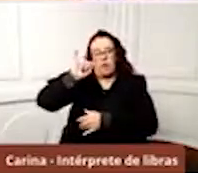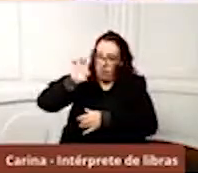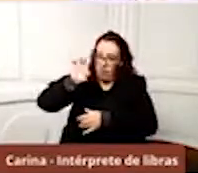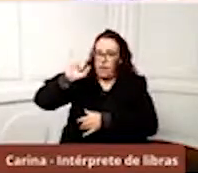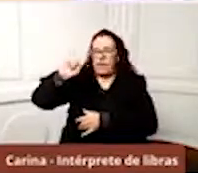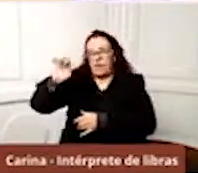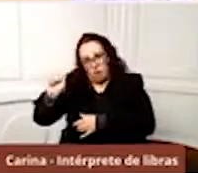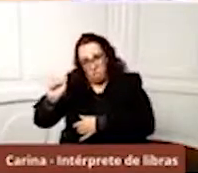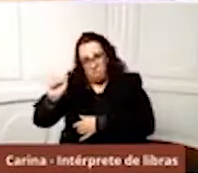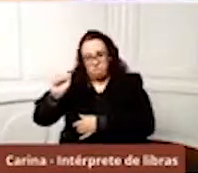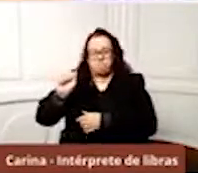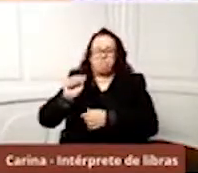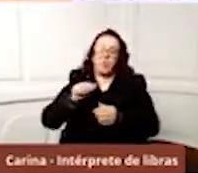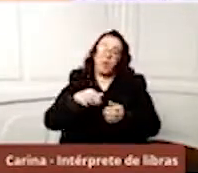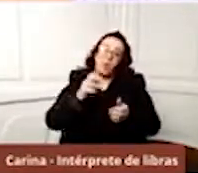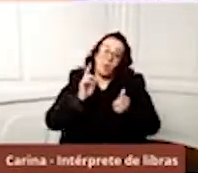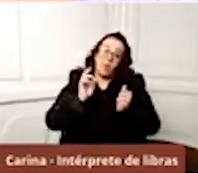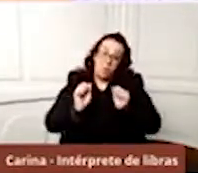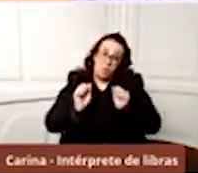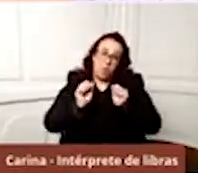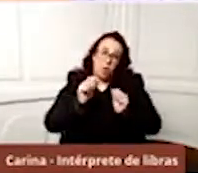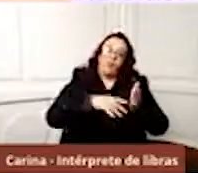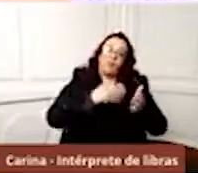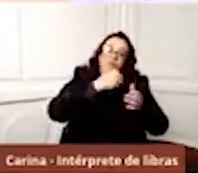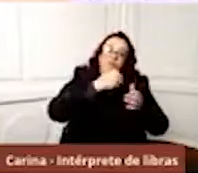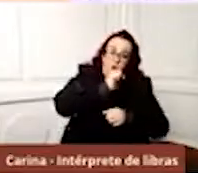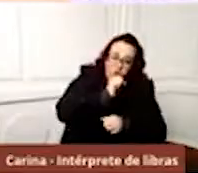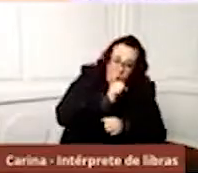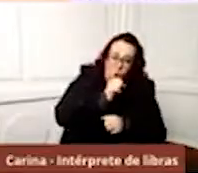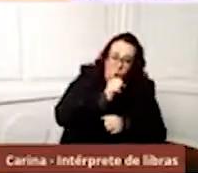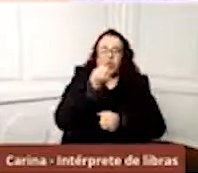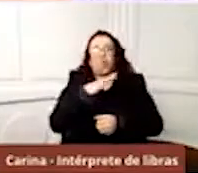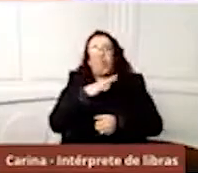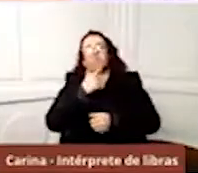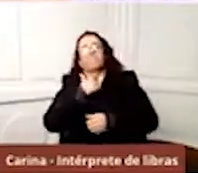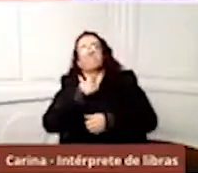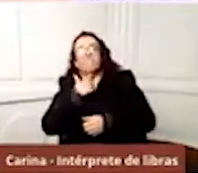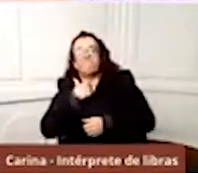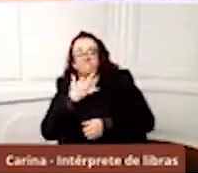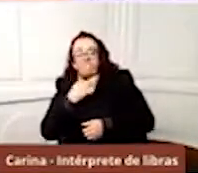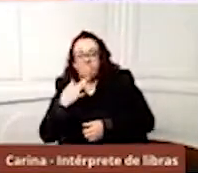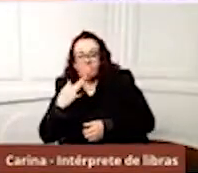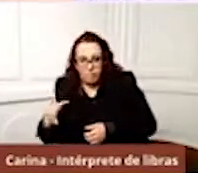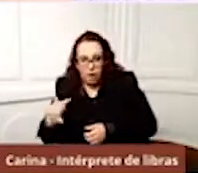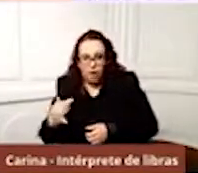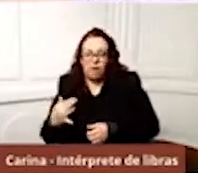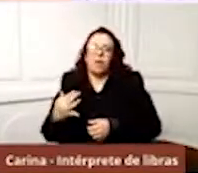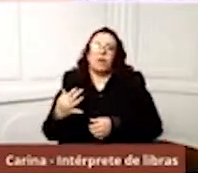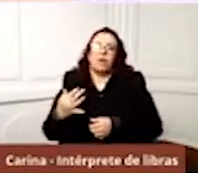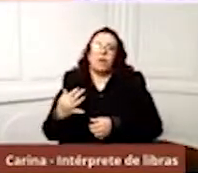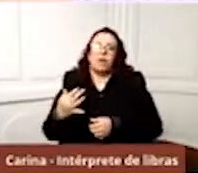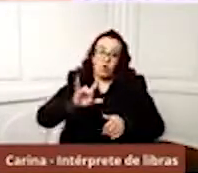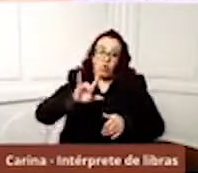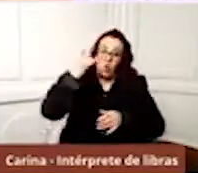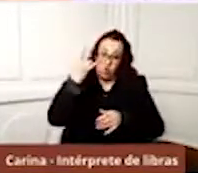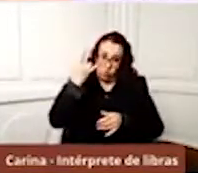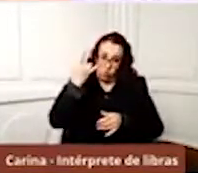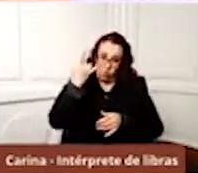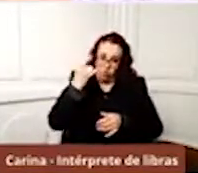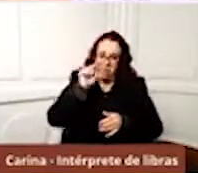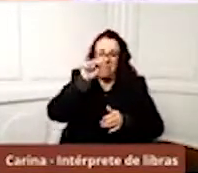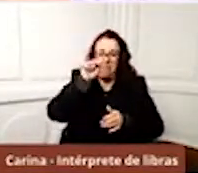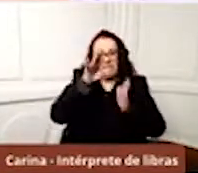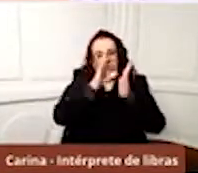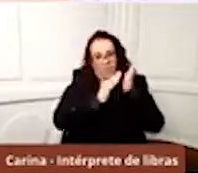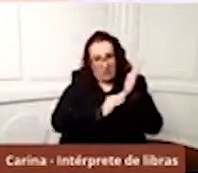mesma pessoa apresente 2 ou mais desses sintomas. Por último, esse é o dado que acaba piorando, mas